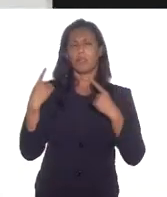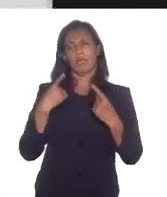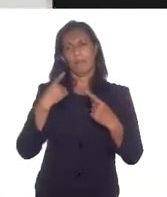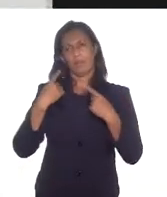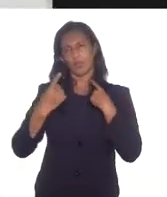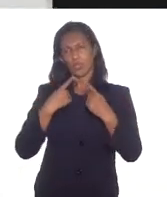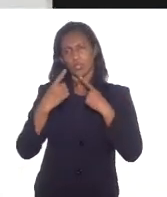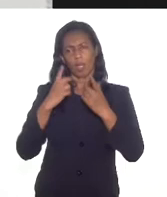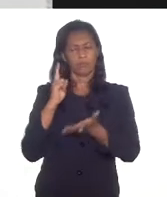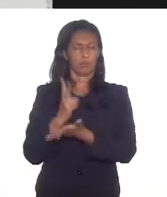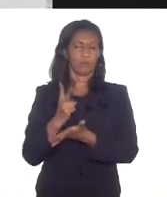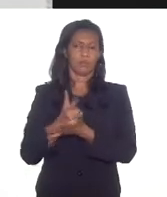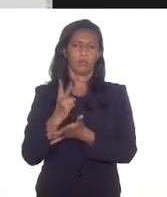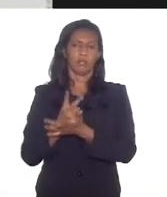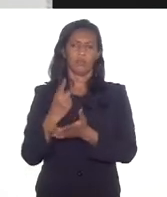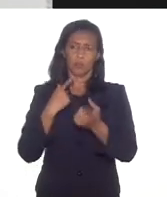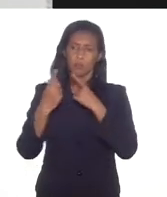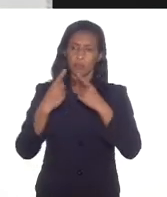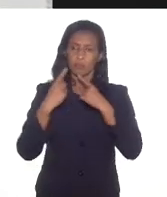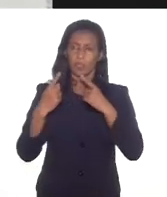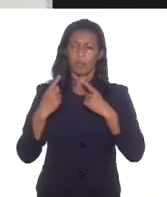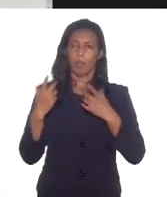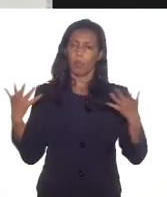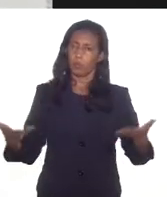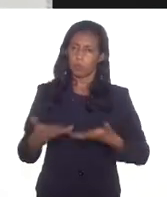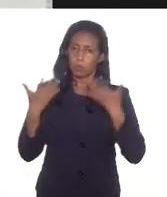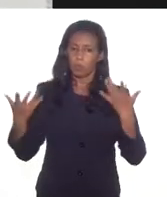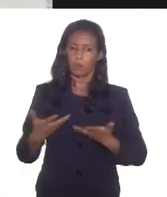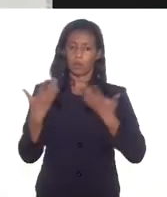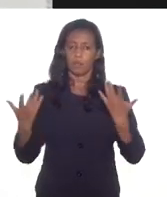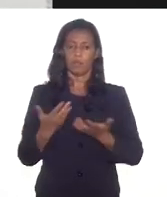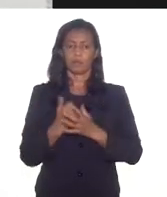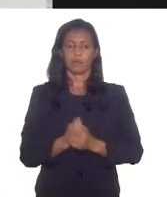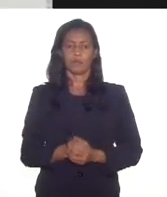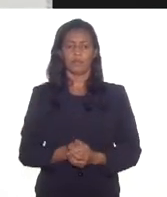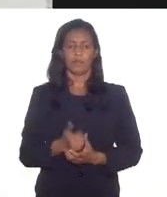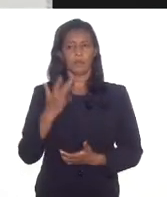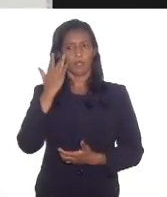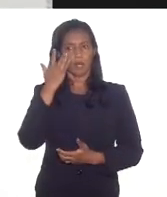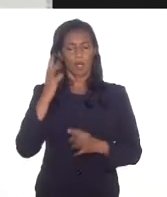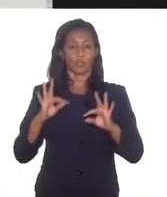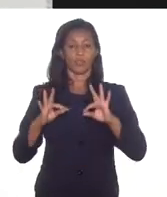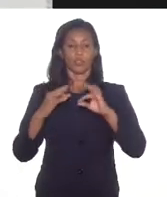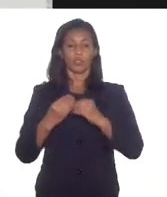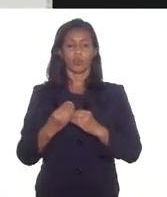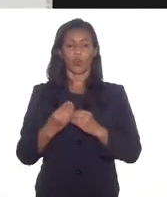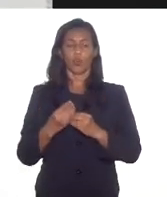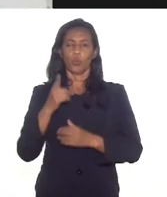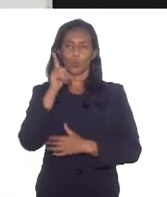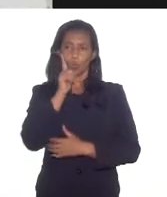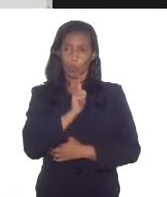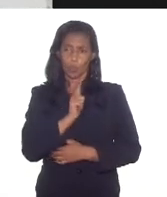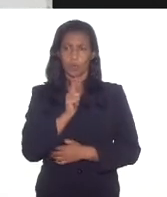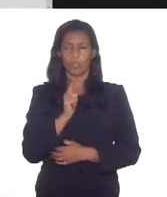de sempre, acho que foi um debate bastante produtivo e acho que todo mundo saiu ganhando com esse debate. E